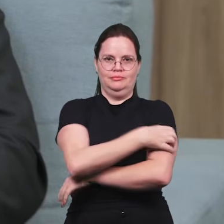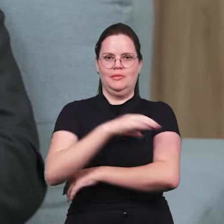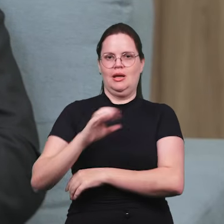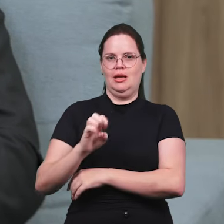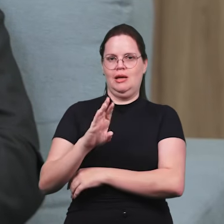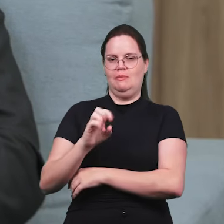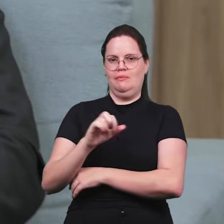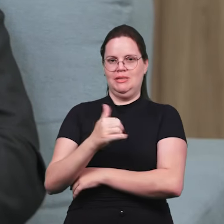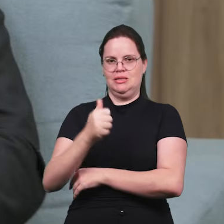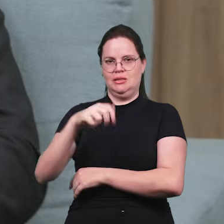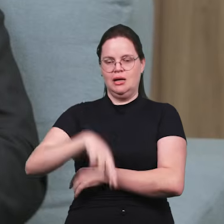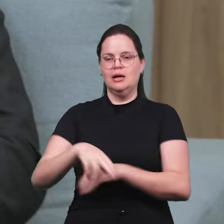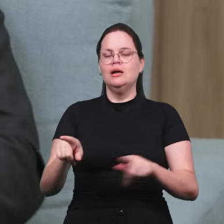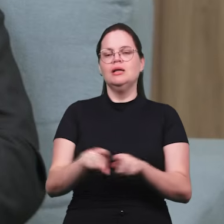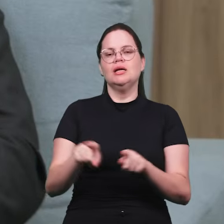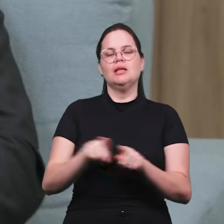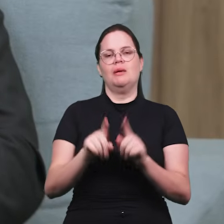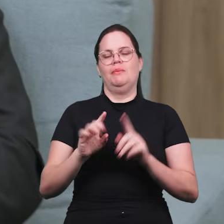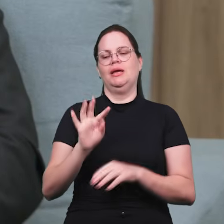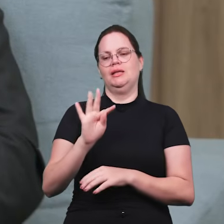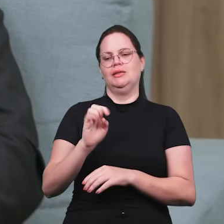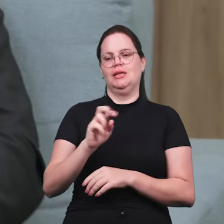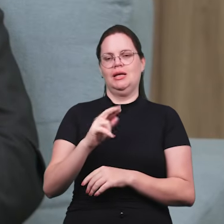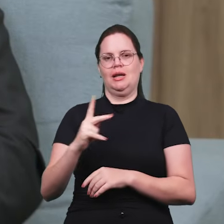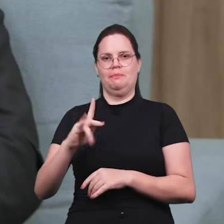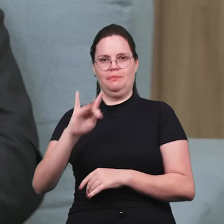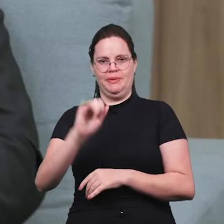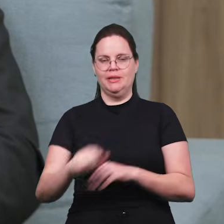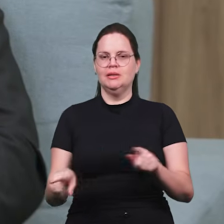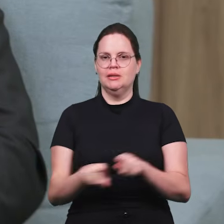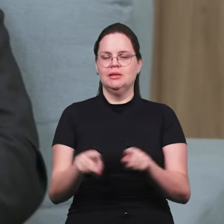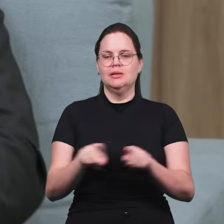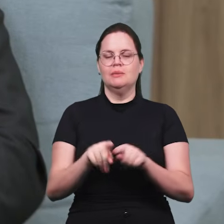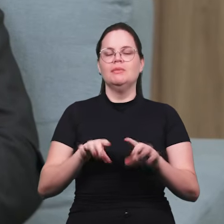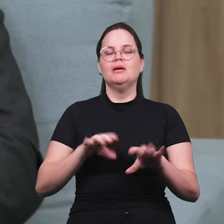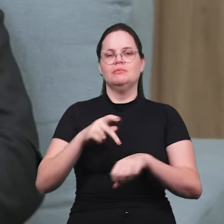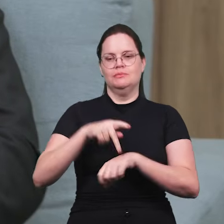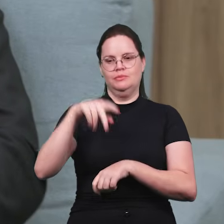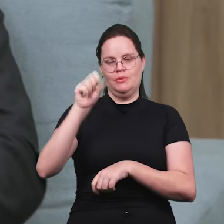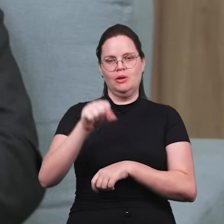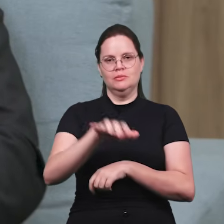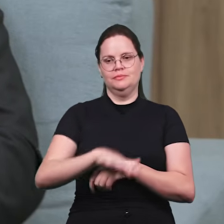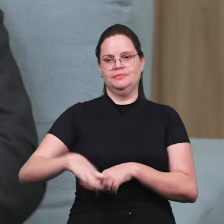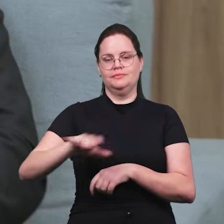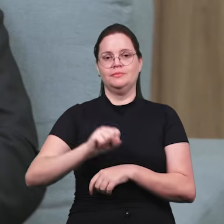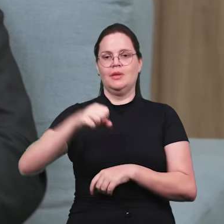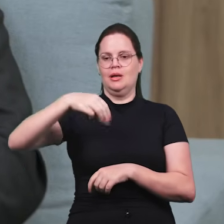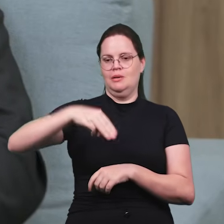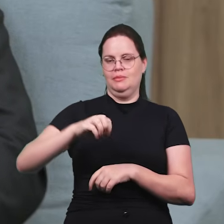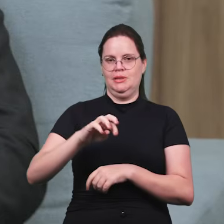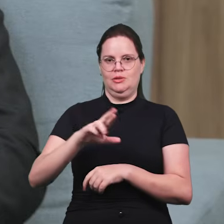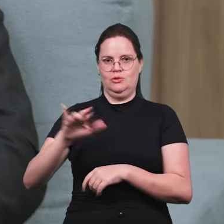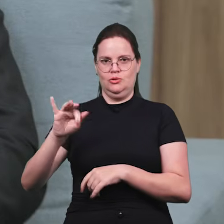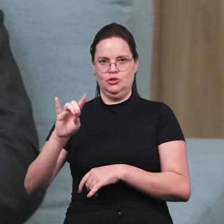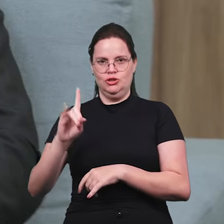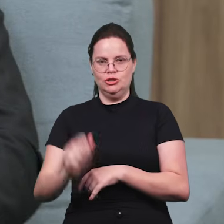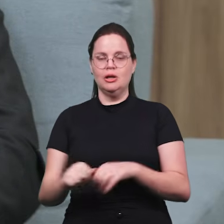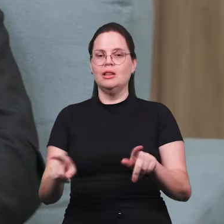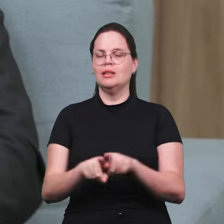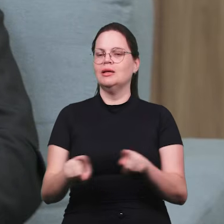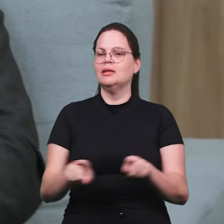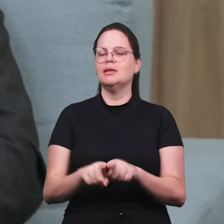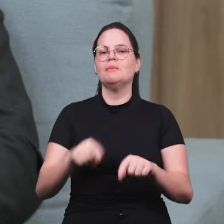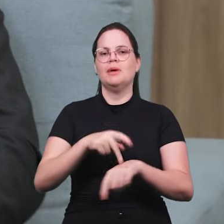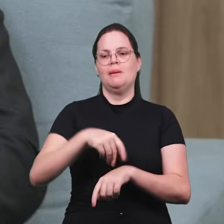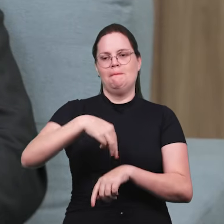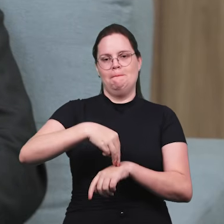pós-graduado em terapia intensiva também pela EMESCAM, pós-graduado em nefrologia pela São Camilo, mestre em saúde coletiva pelo